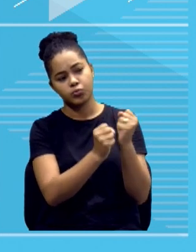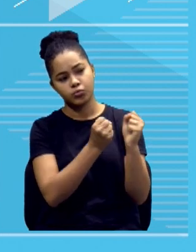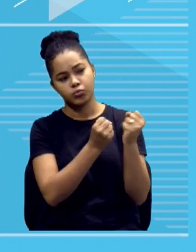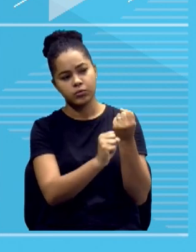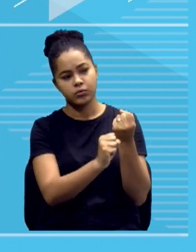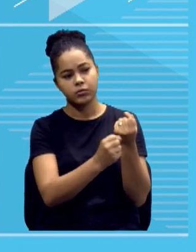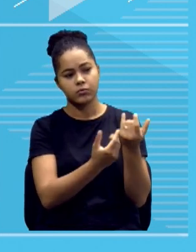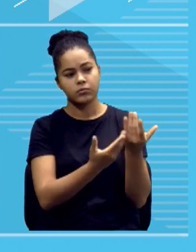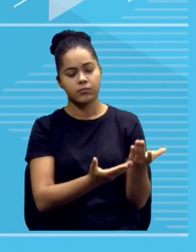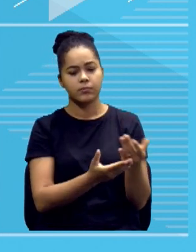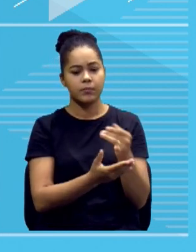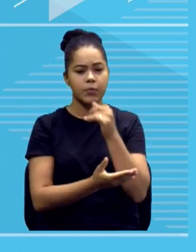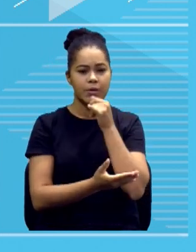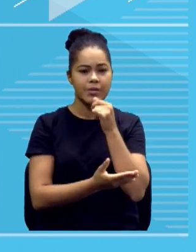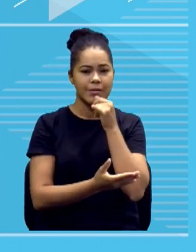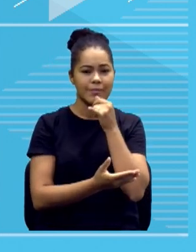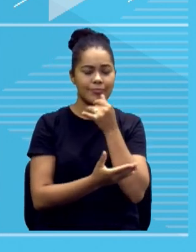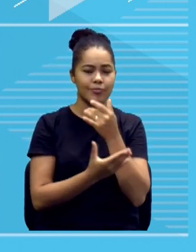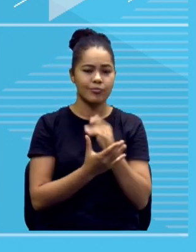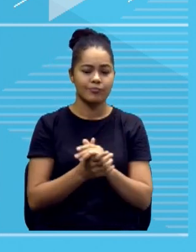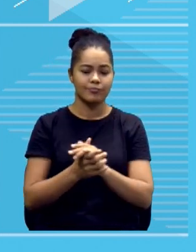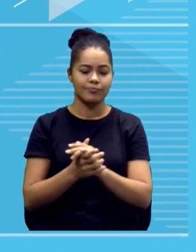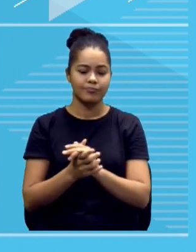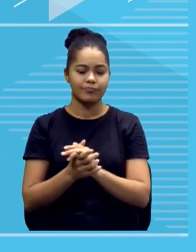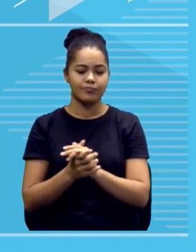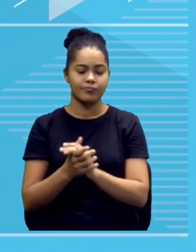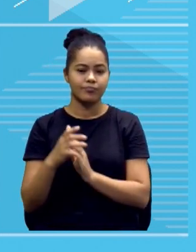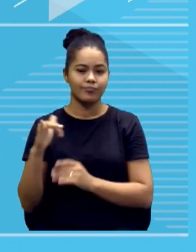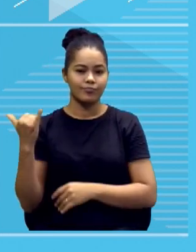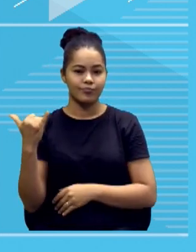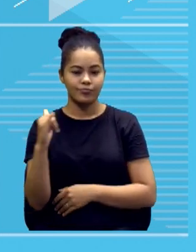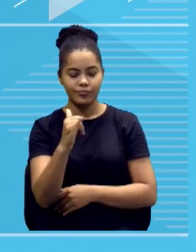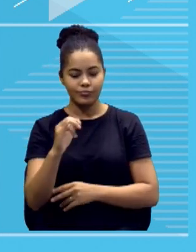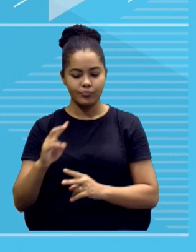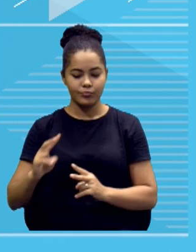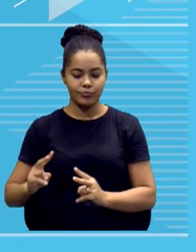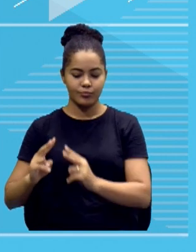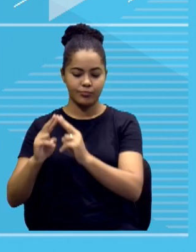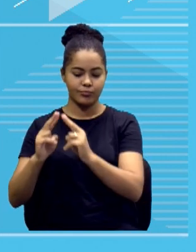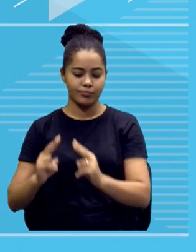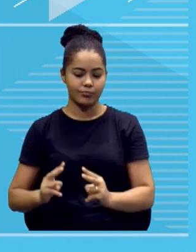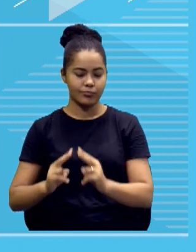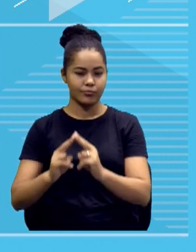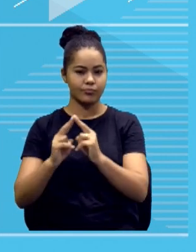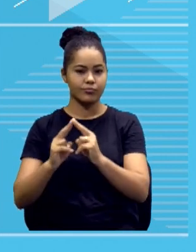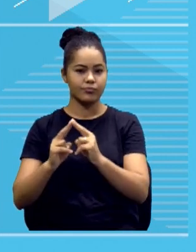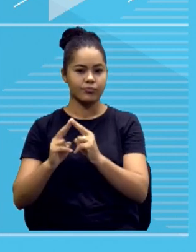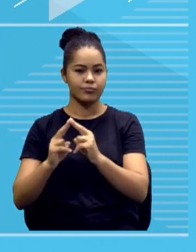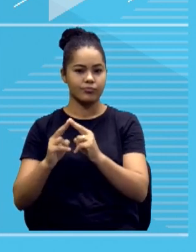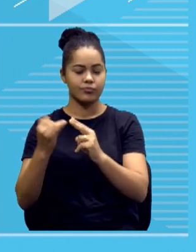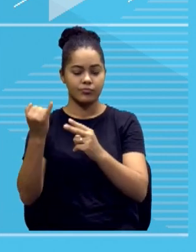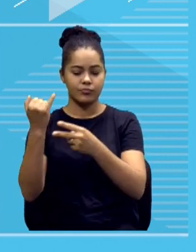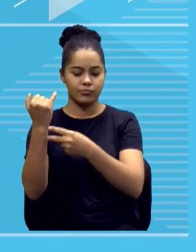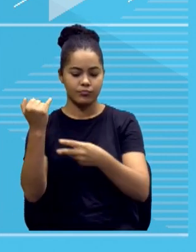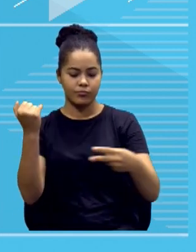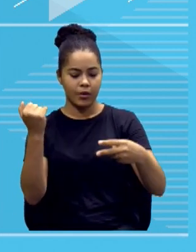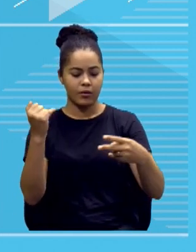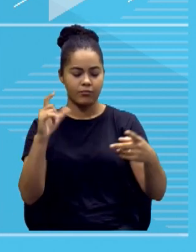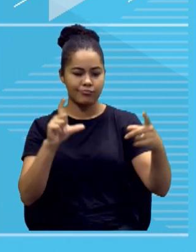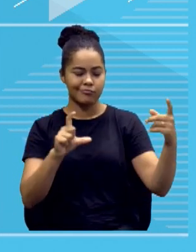onde você não pode depender apenas do fornecimento de energia elétrica da rede de distribuição da sua